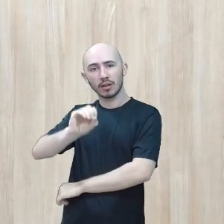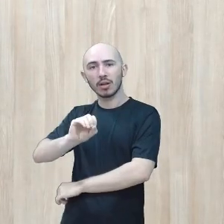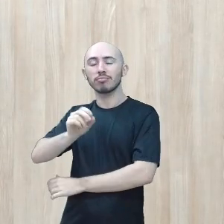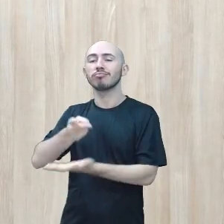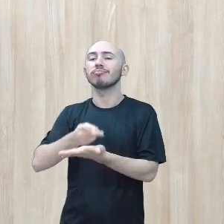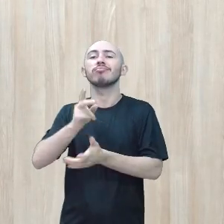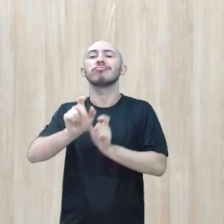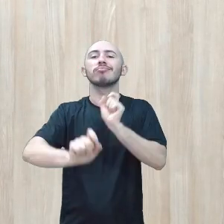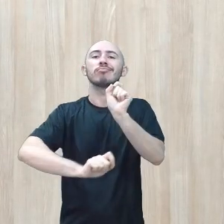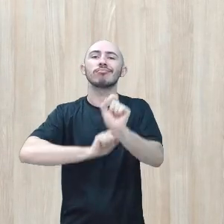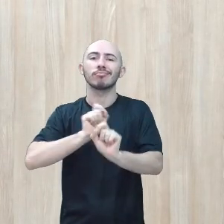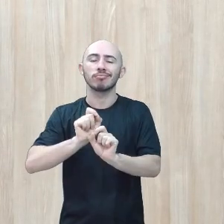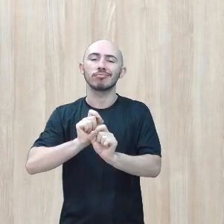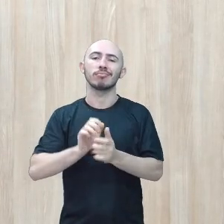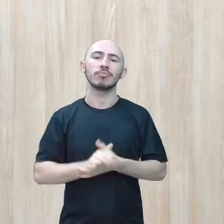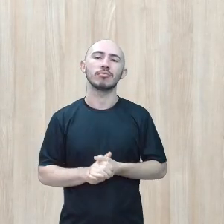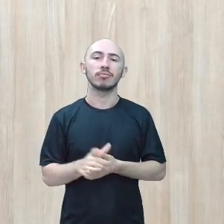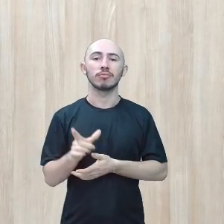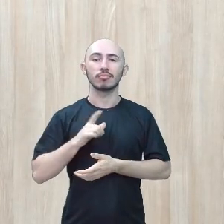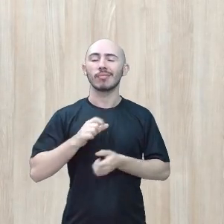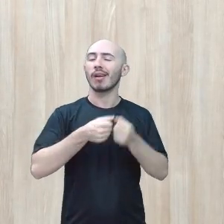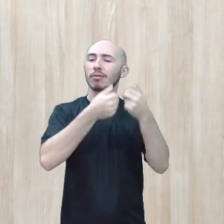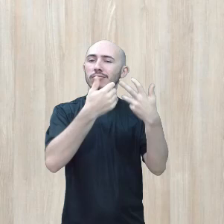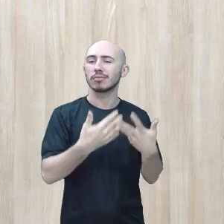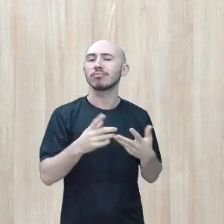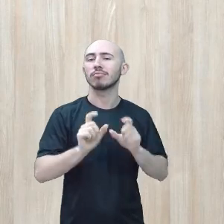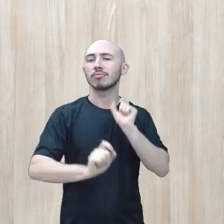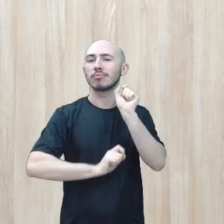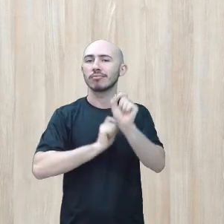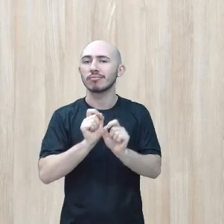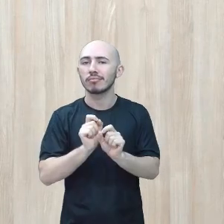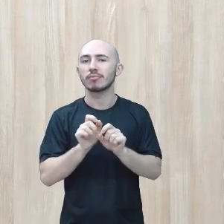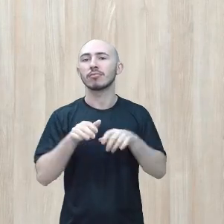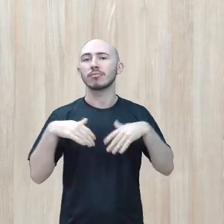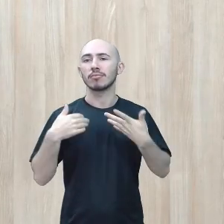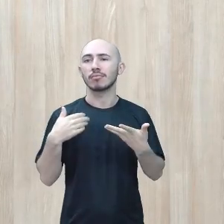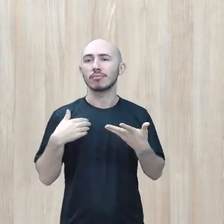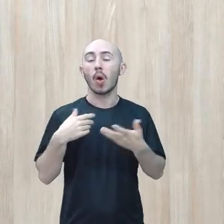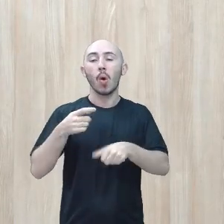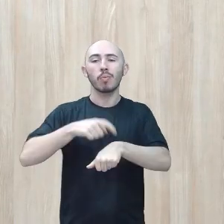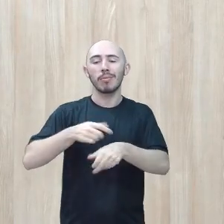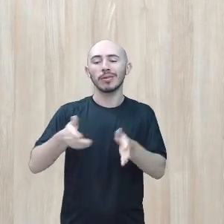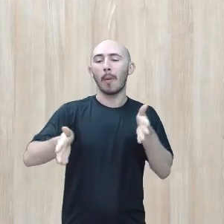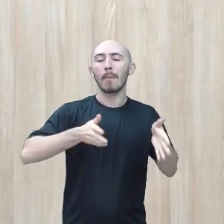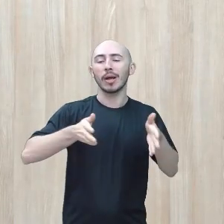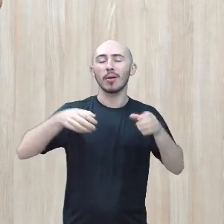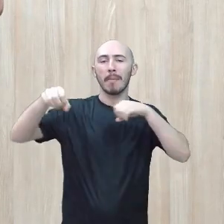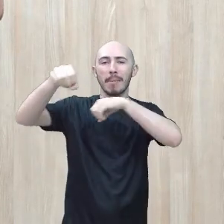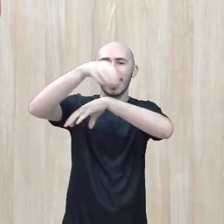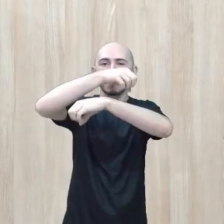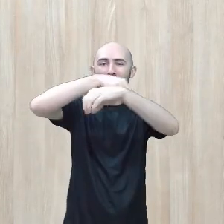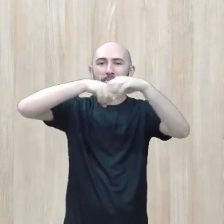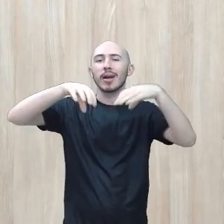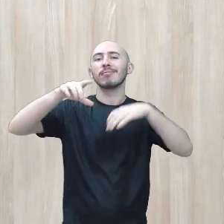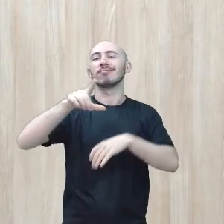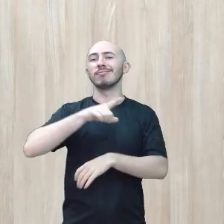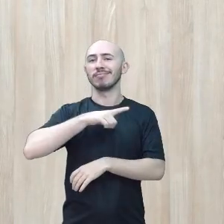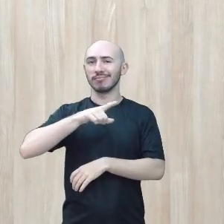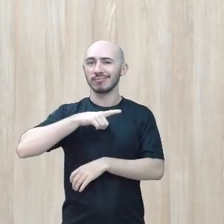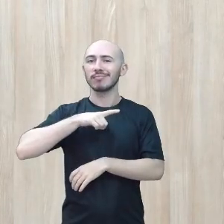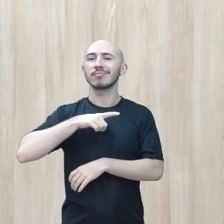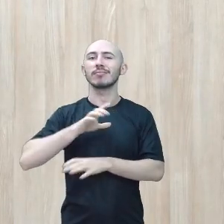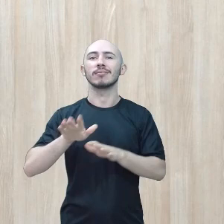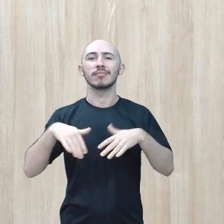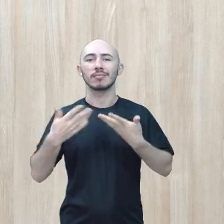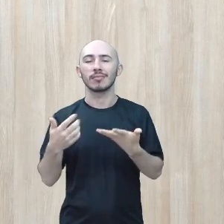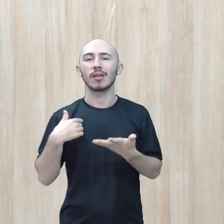ela foi caracterizada pelo surgimento da era das baladas, né? E aí a gente falou do surgimento